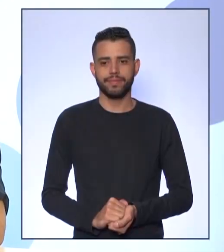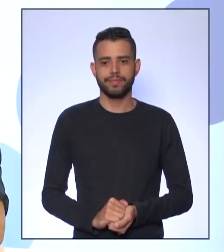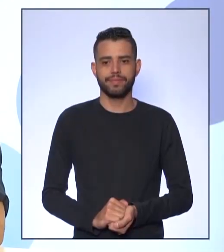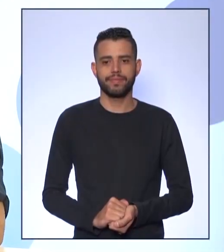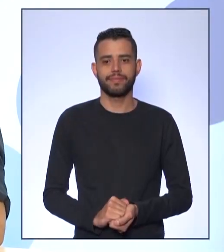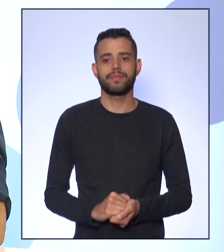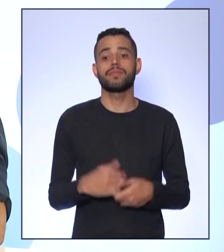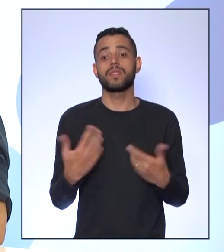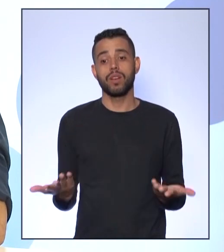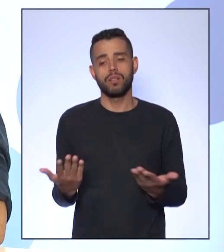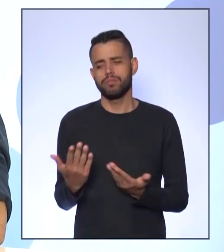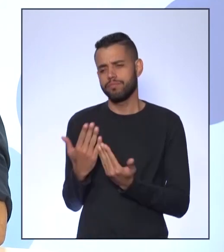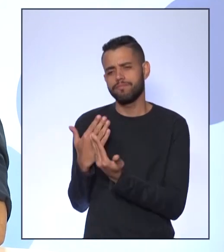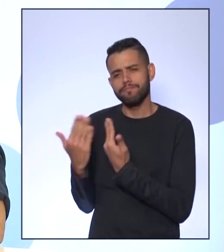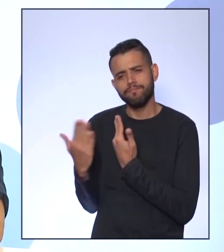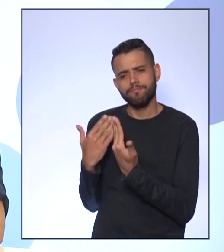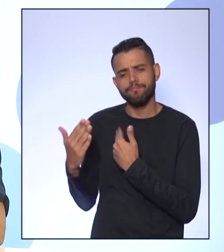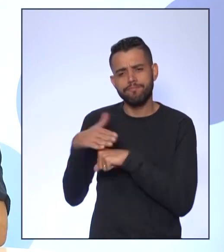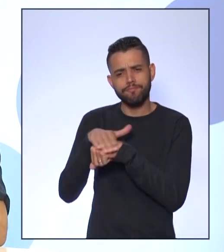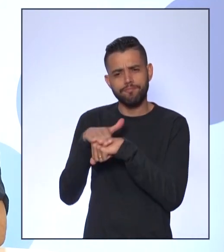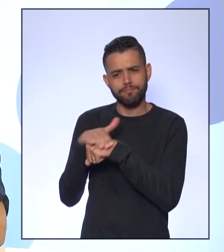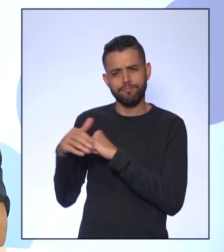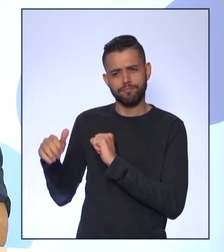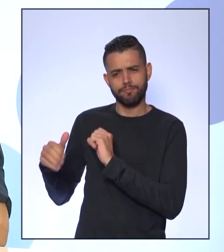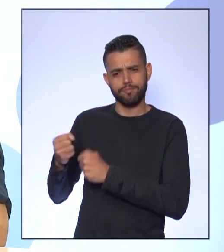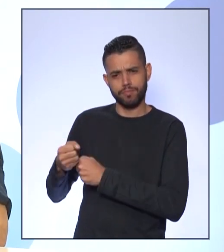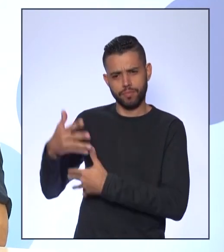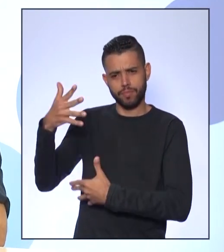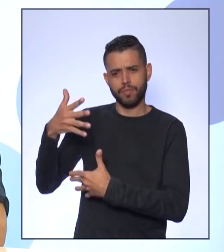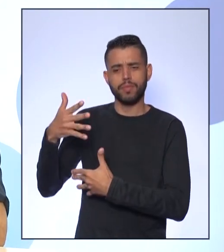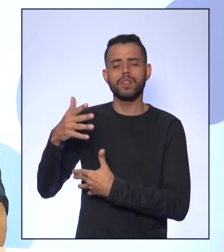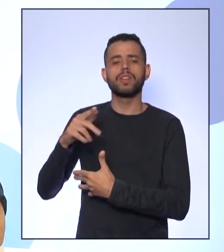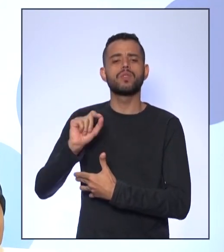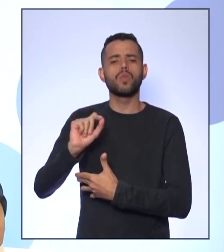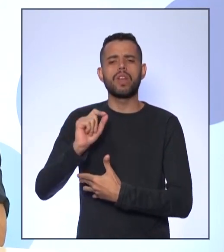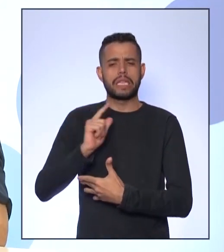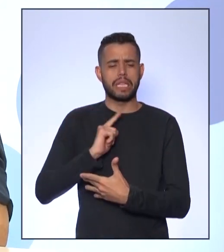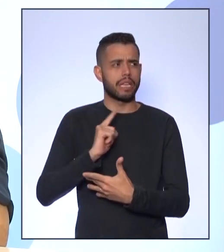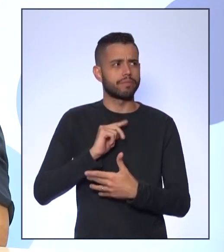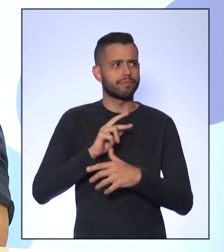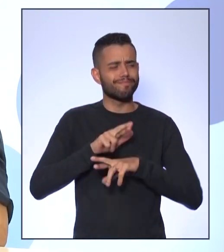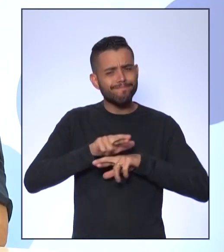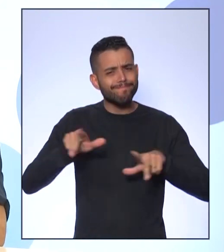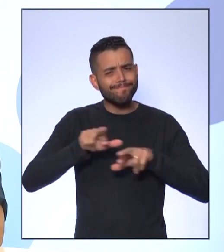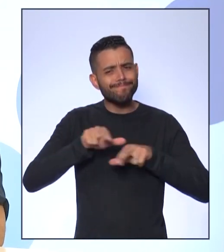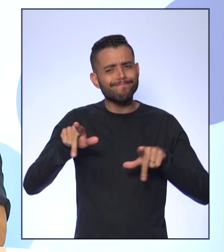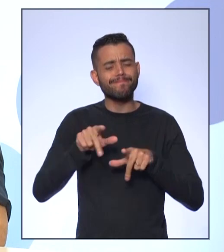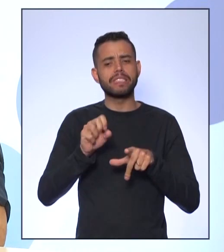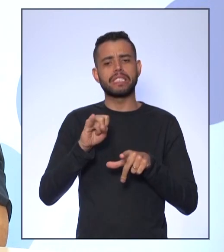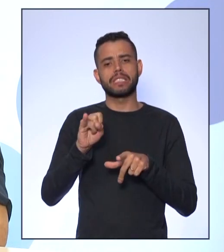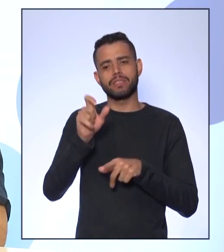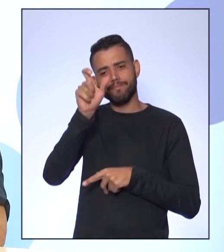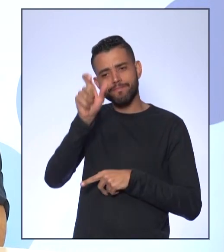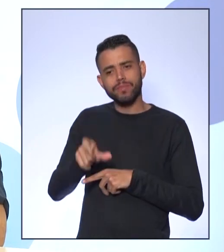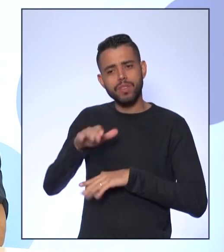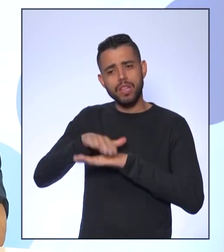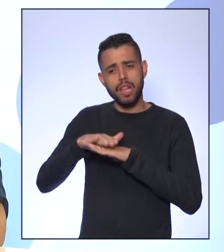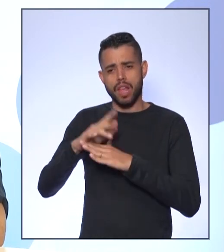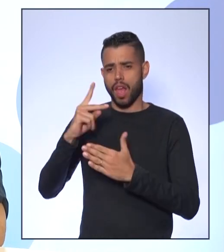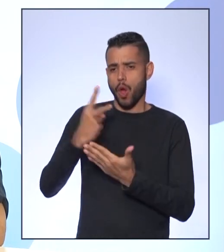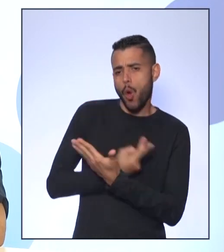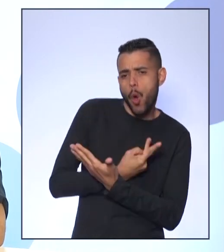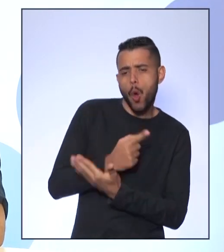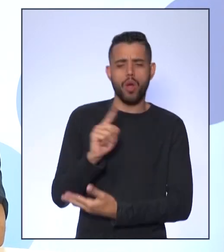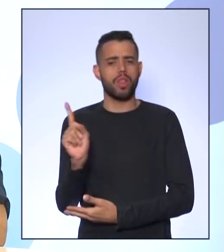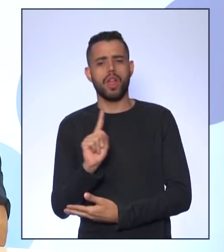Então, no nosso chat aqui, retomando, né, houve uma divergência se o autor errou, se ele não errou, né, está bem dividido e a